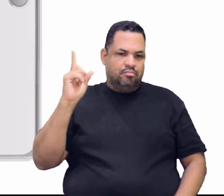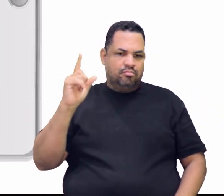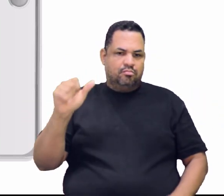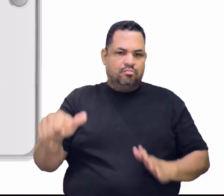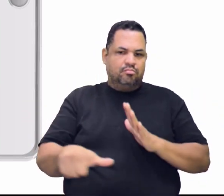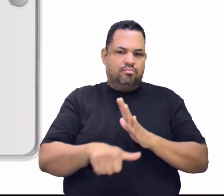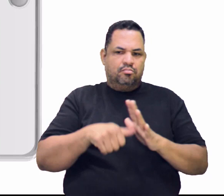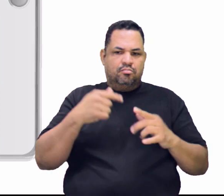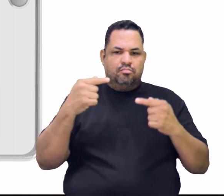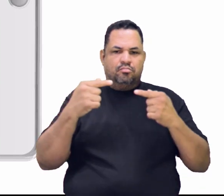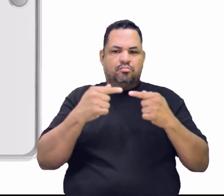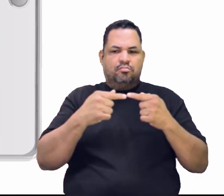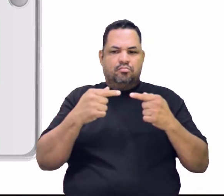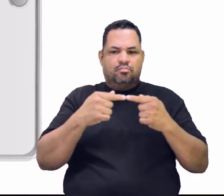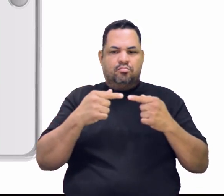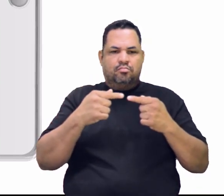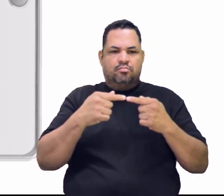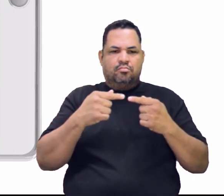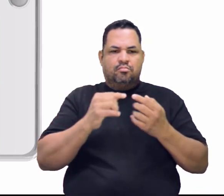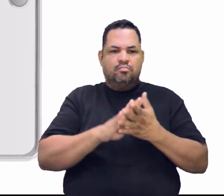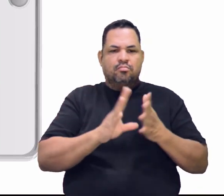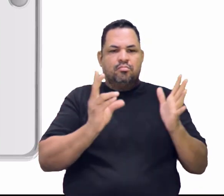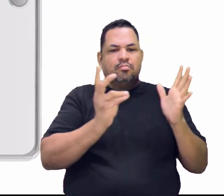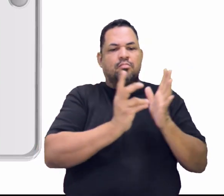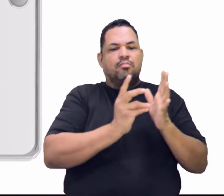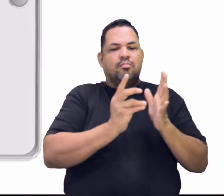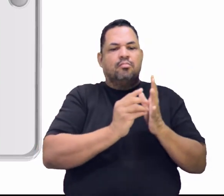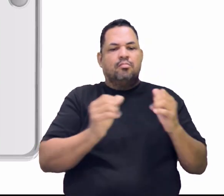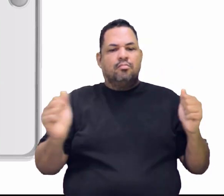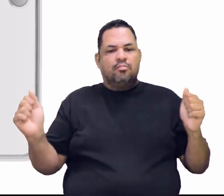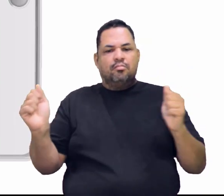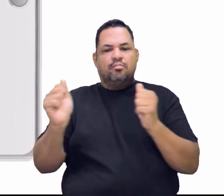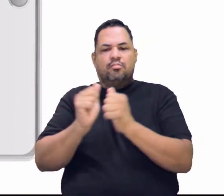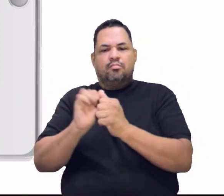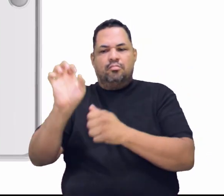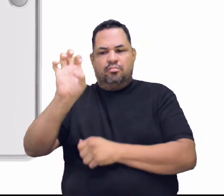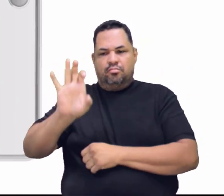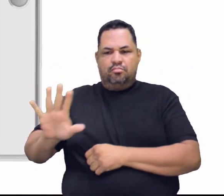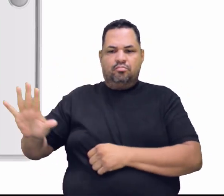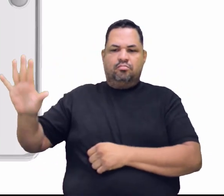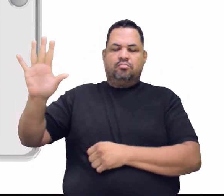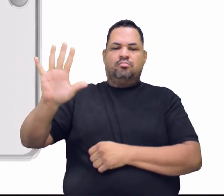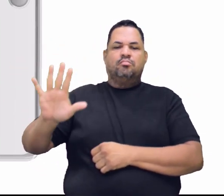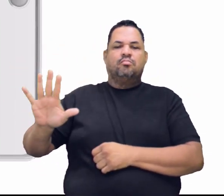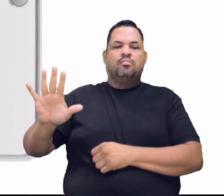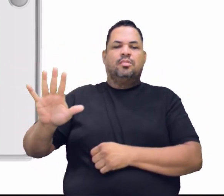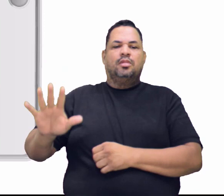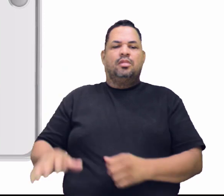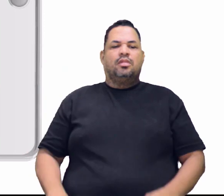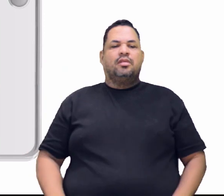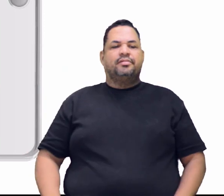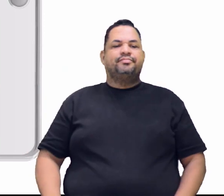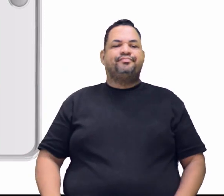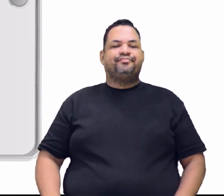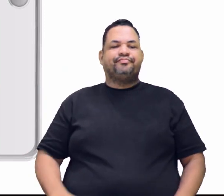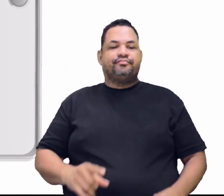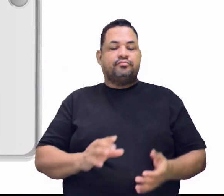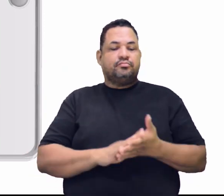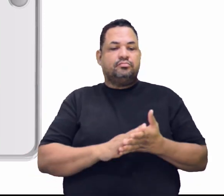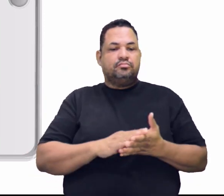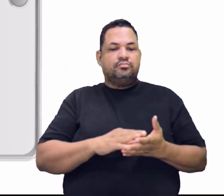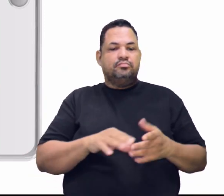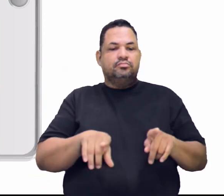primeiros contatos que foi feito dos indígenas com os europeus. Inclusive, nós falamos sobre os